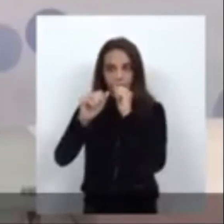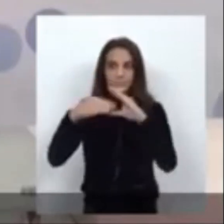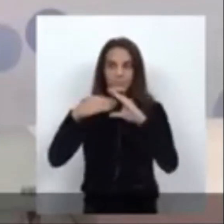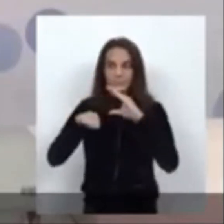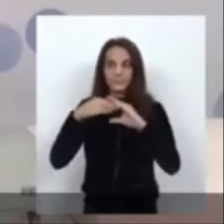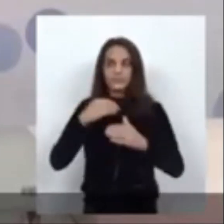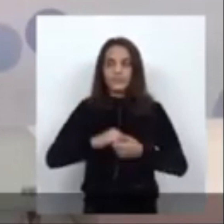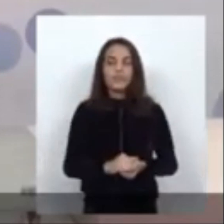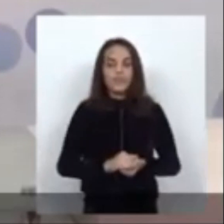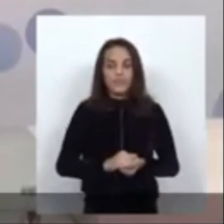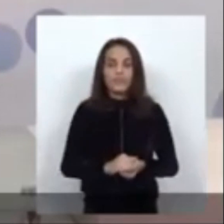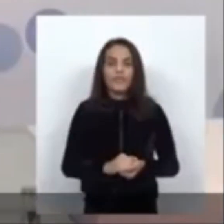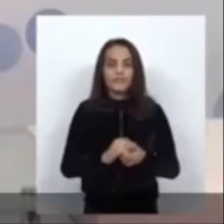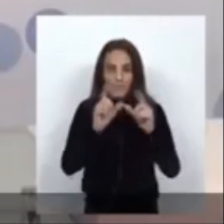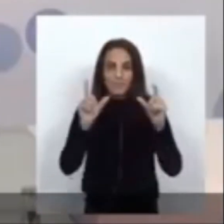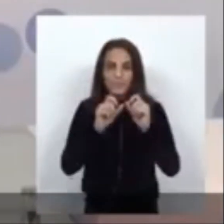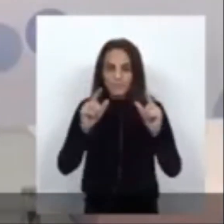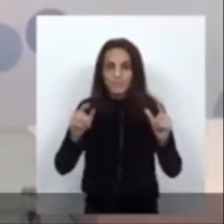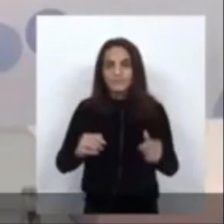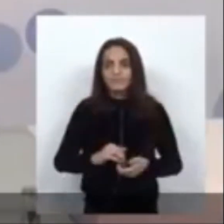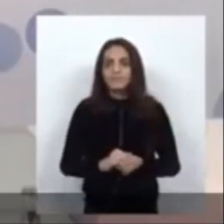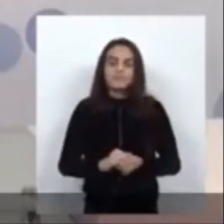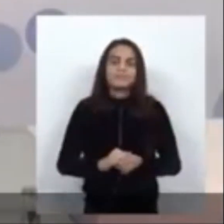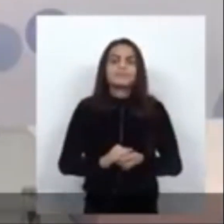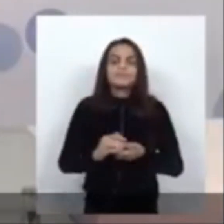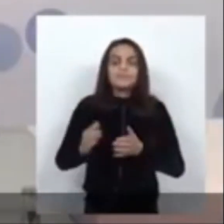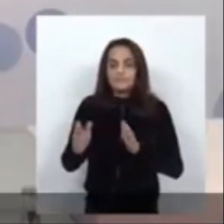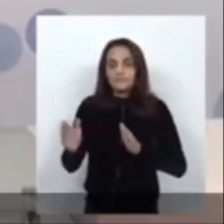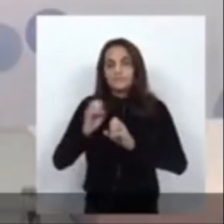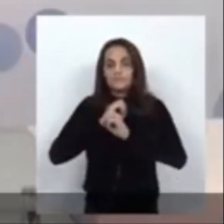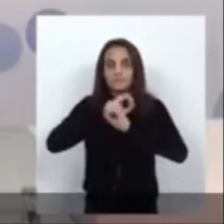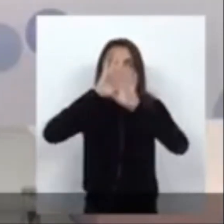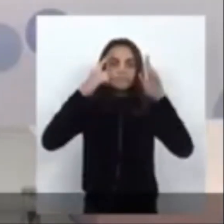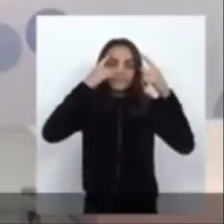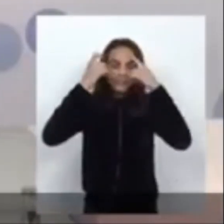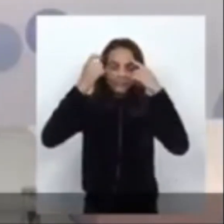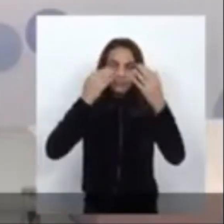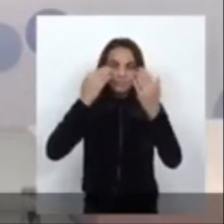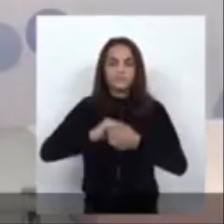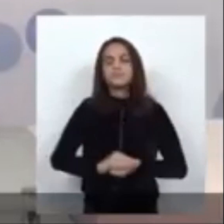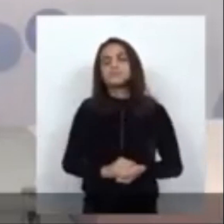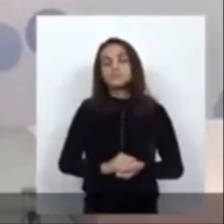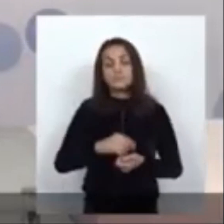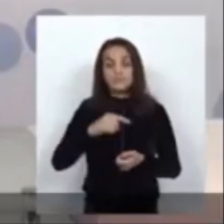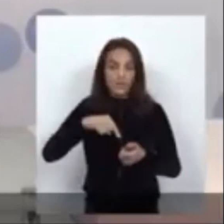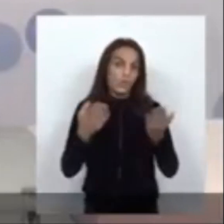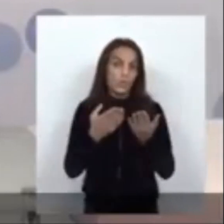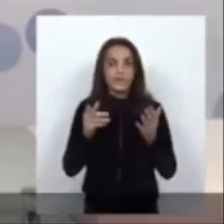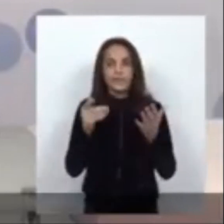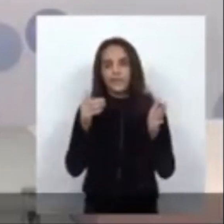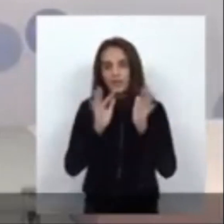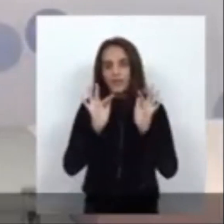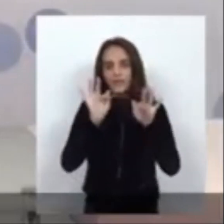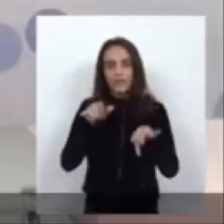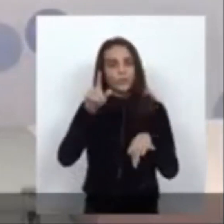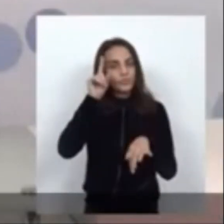as dúvidas que vão aparecendo, daqui a pouco a gente vai fazer um momento para esclarecer as dúvidas. E ainda hoje, até o fim do dia, a